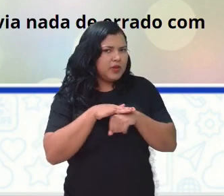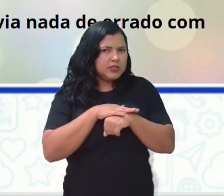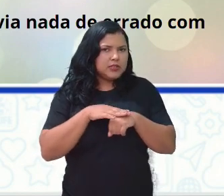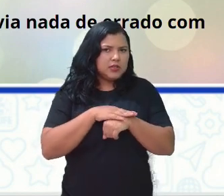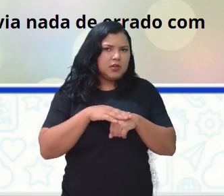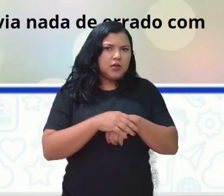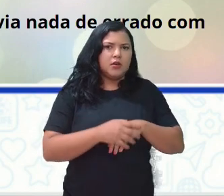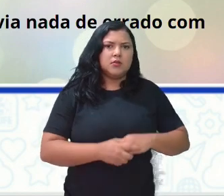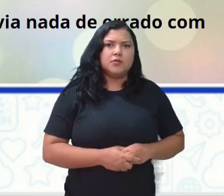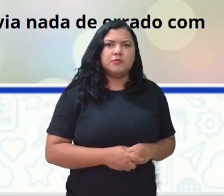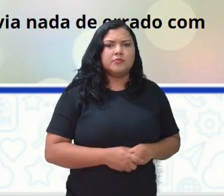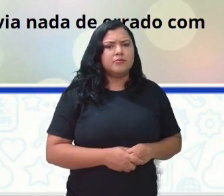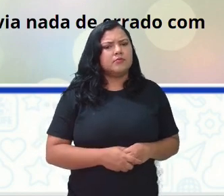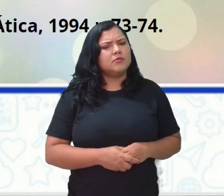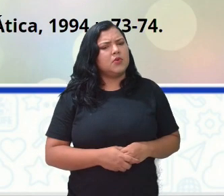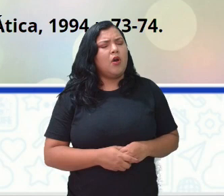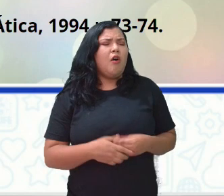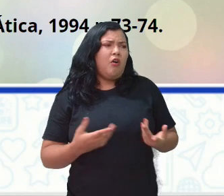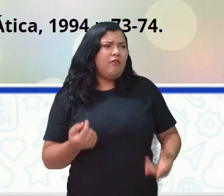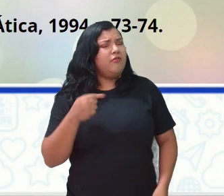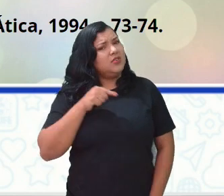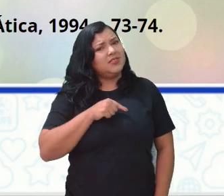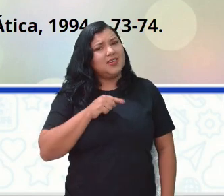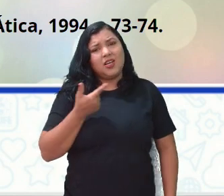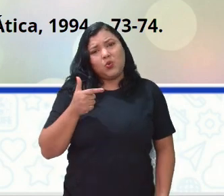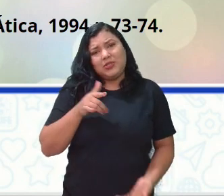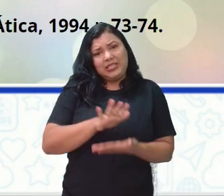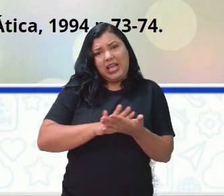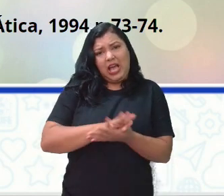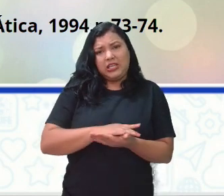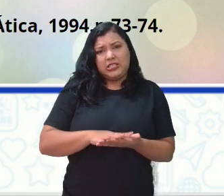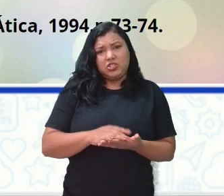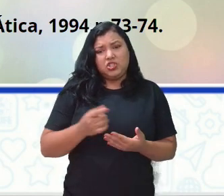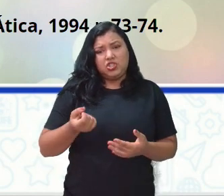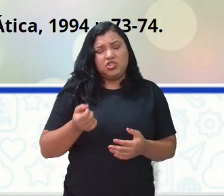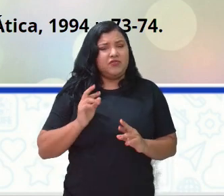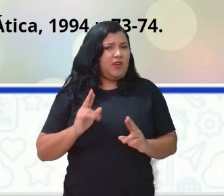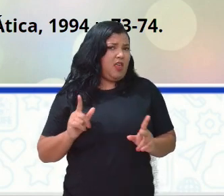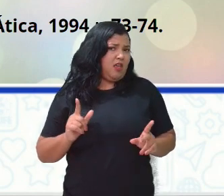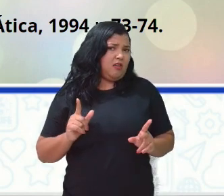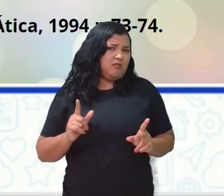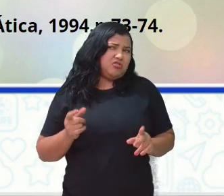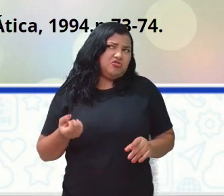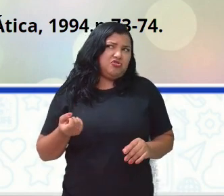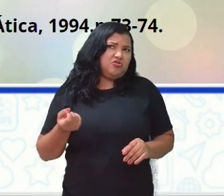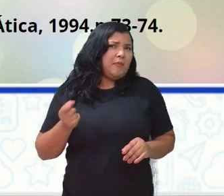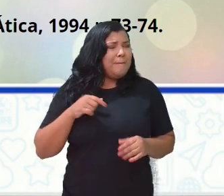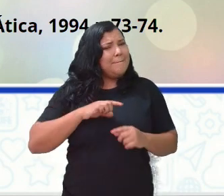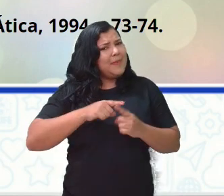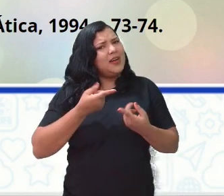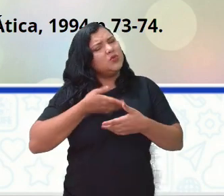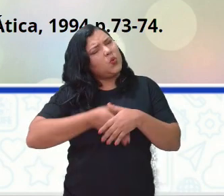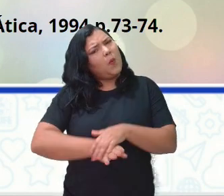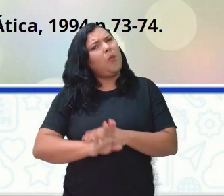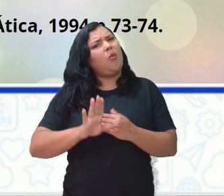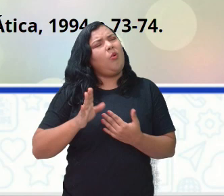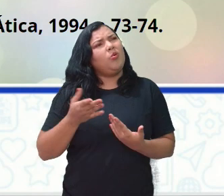ele, que seu comportamento é um pouco estranho. Estranho é o comportamento dos outros, disse ele. Eu continuo o